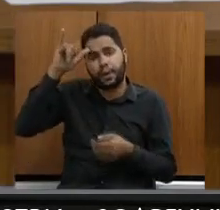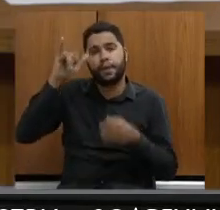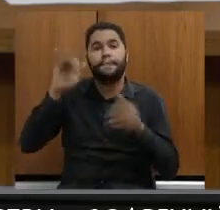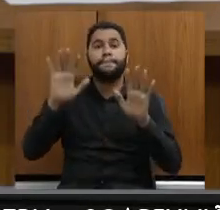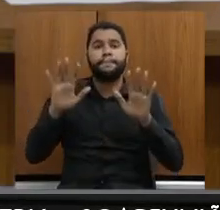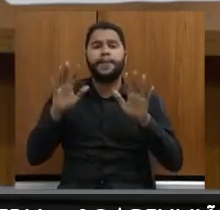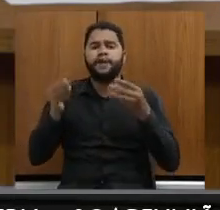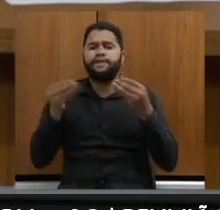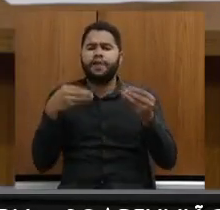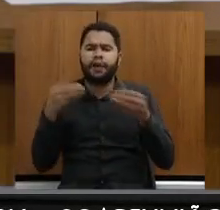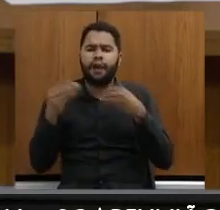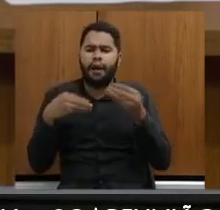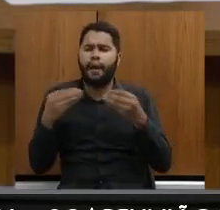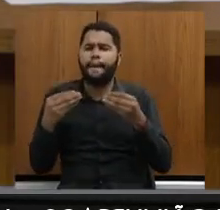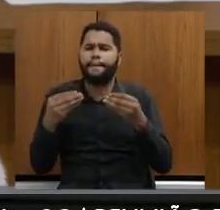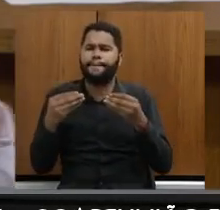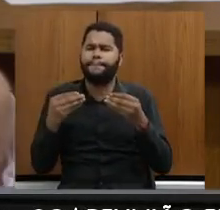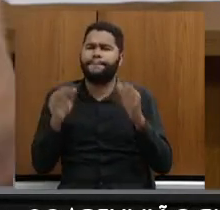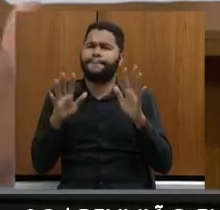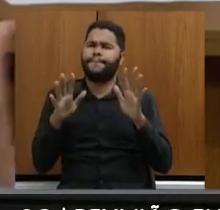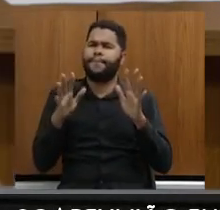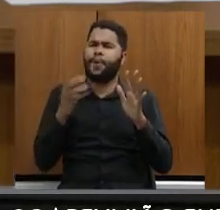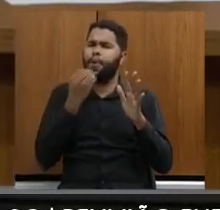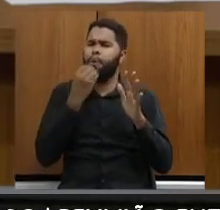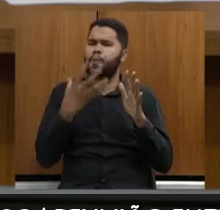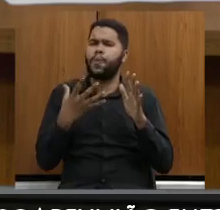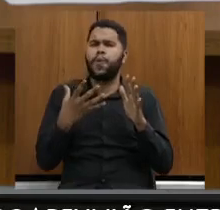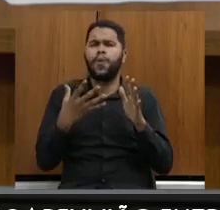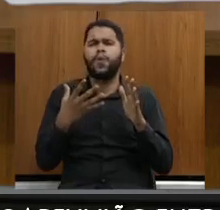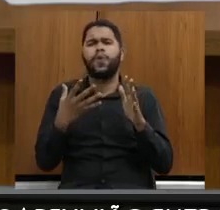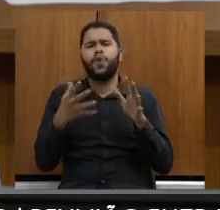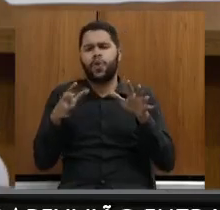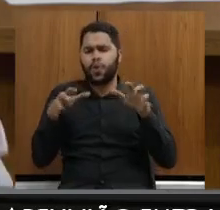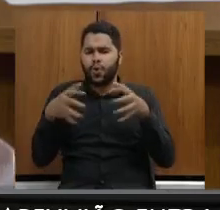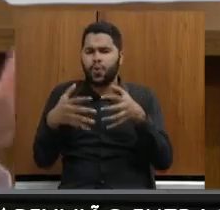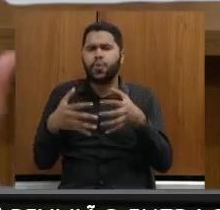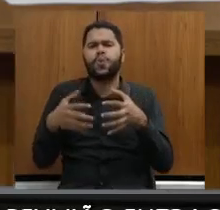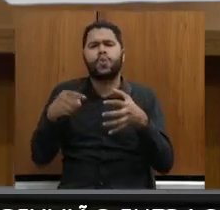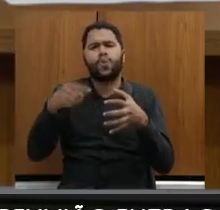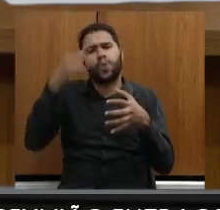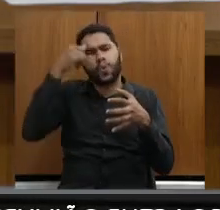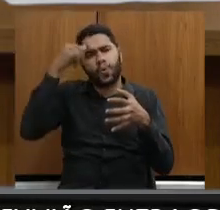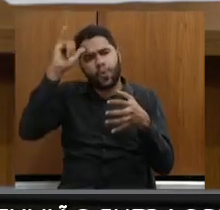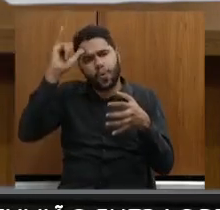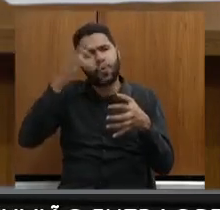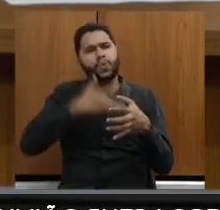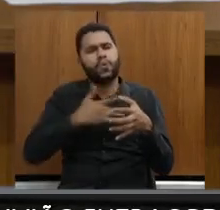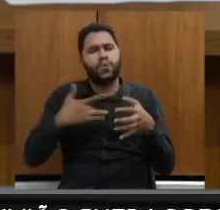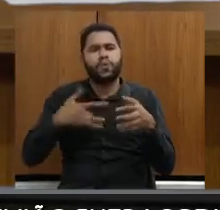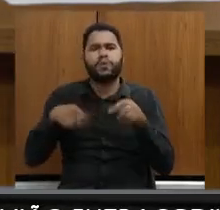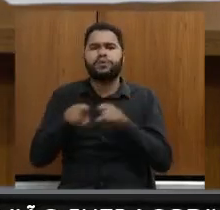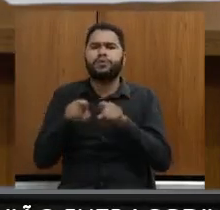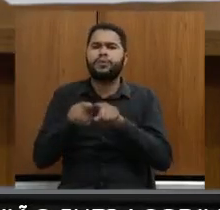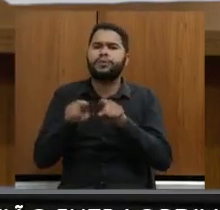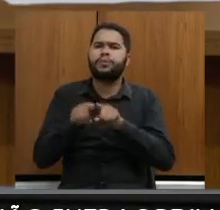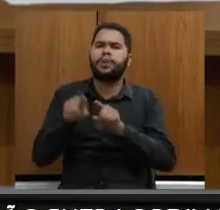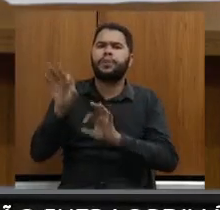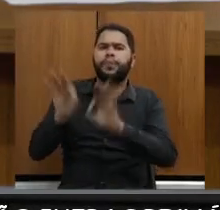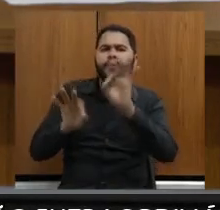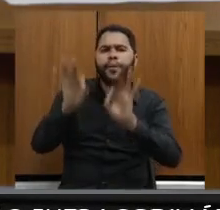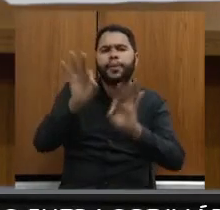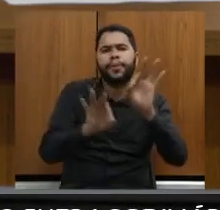flexibilizar quando a gente colocou segue tem um rebanho mais sadio a pessoas com mais habilidade para